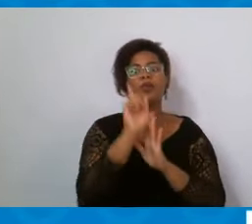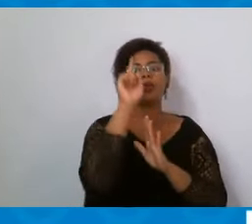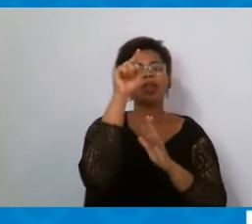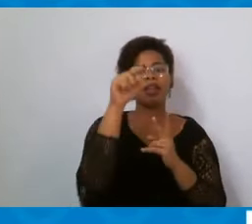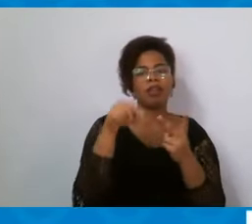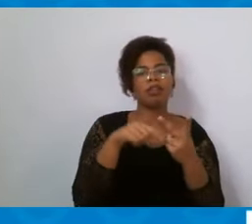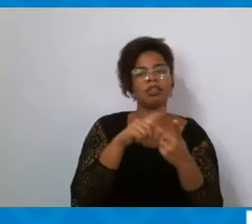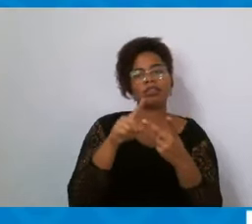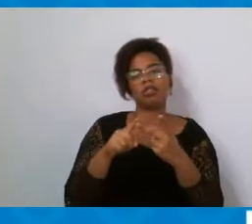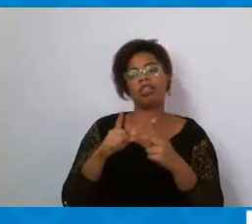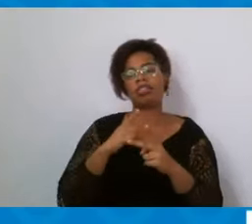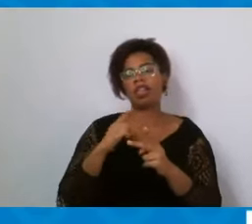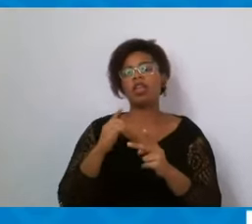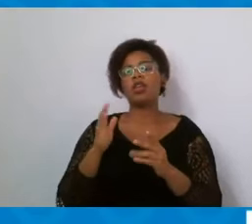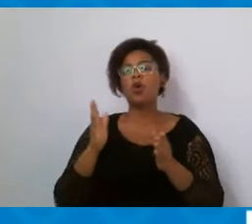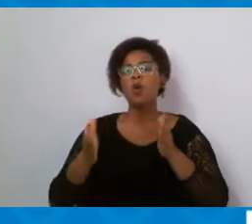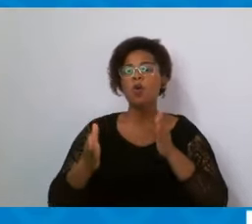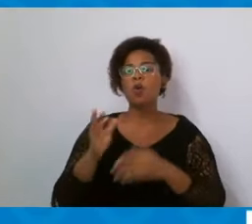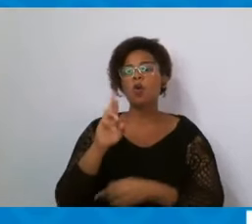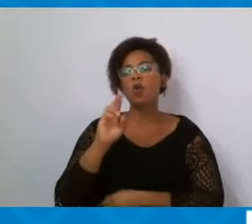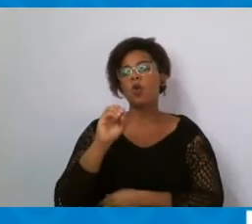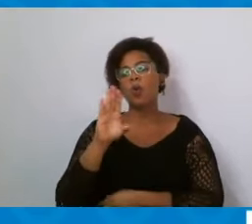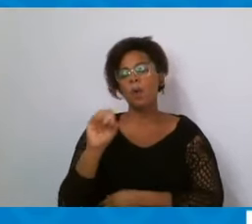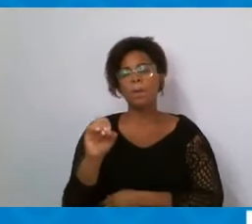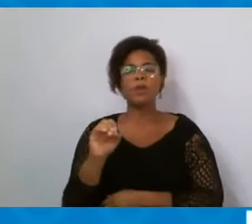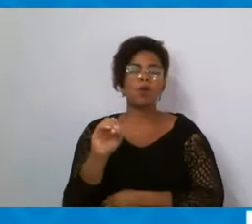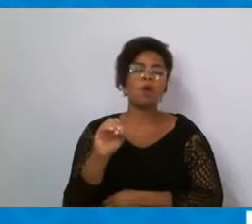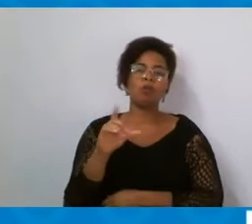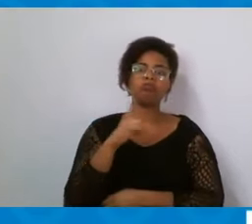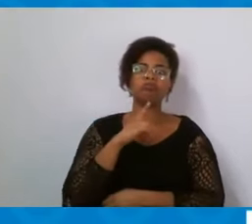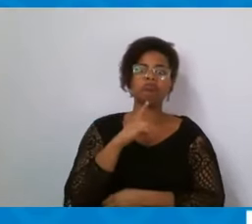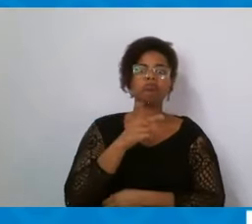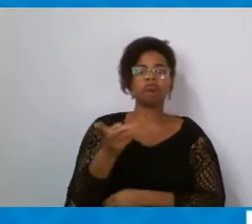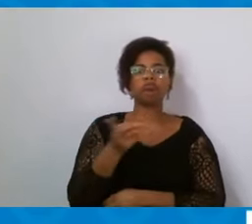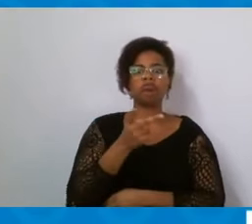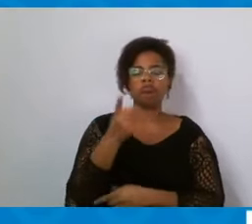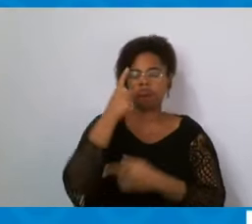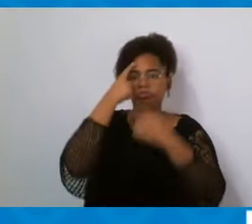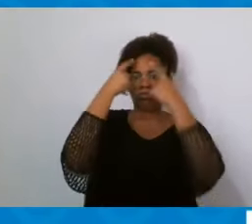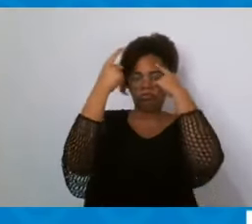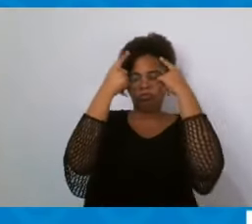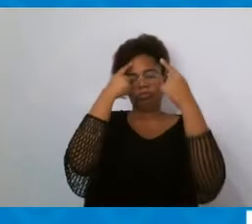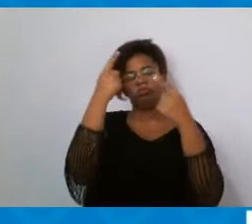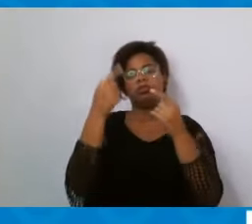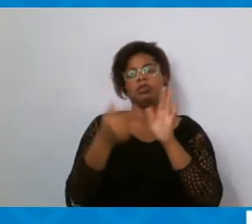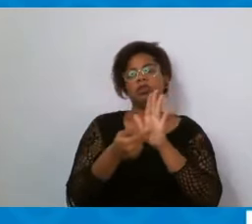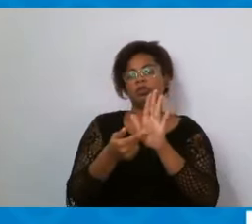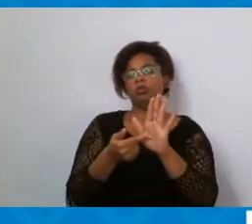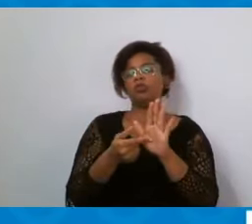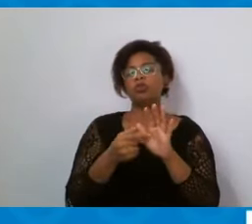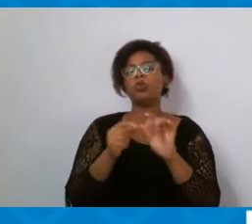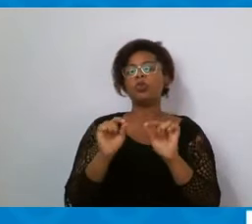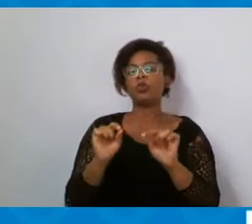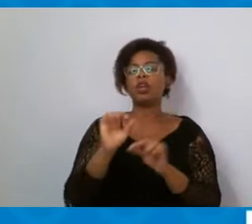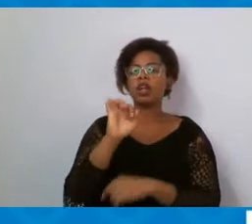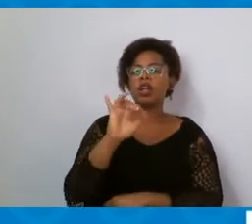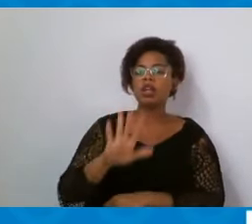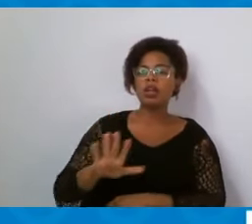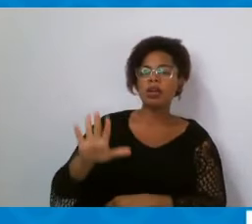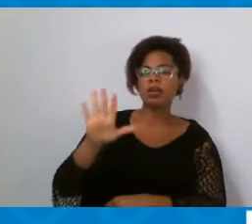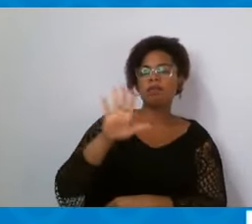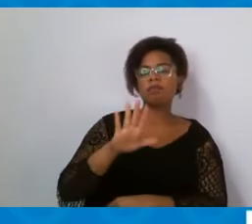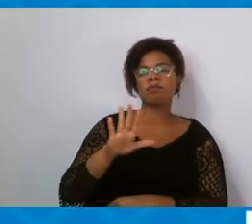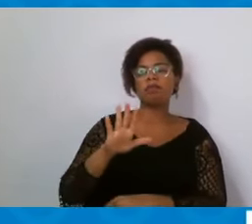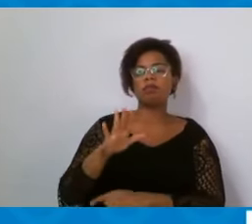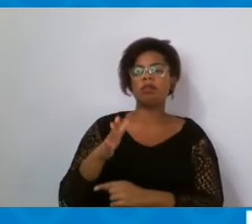não jogaram de qualquer jeito o foguete ou o robô. Eles fizeram isso de uma maneira que tem uma